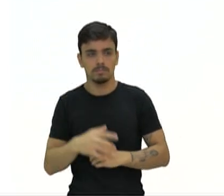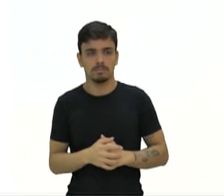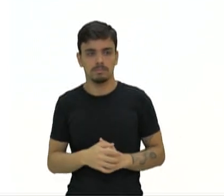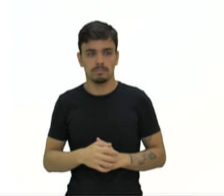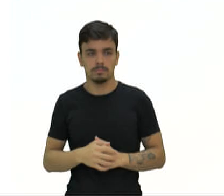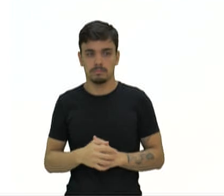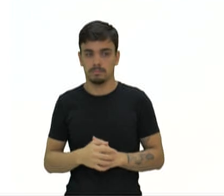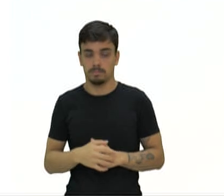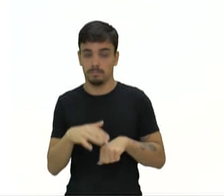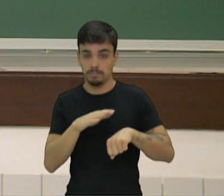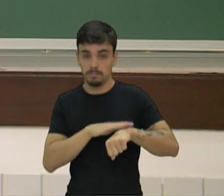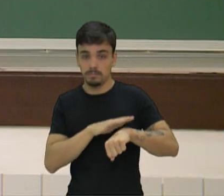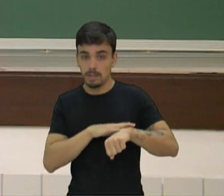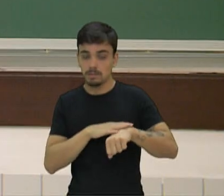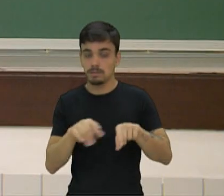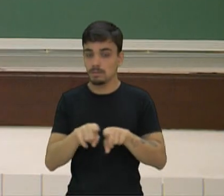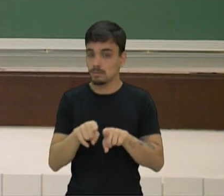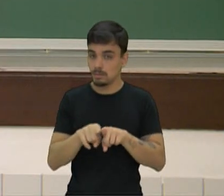seja, bracinhos e perninhas.